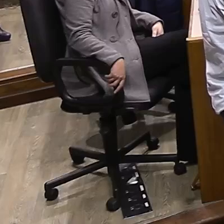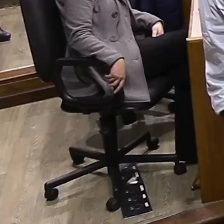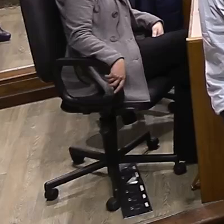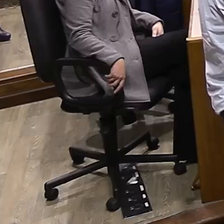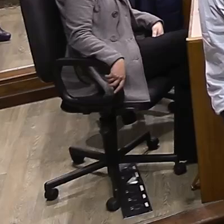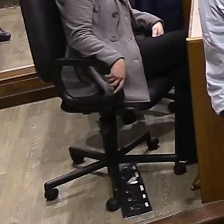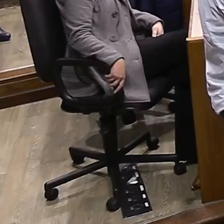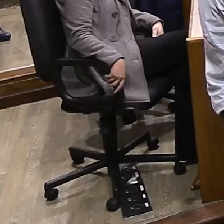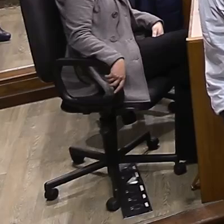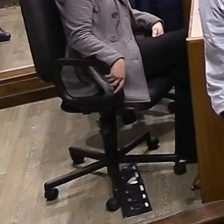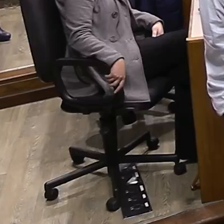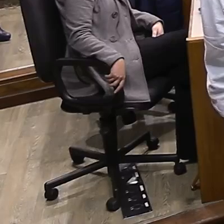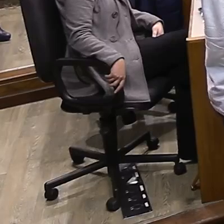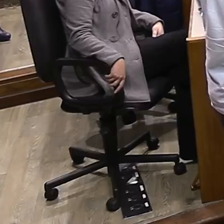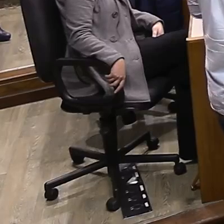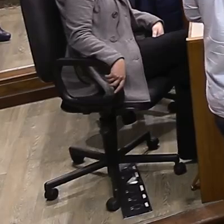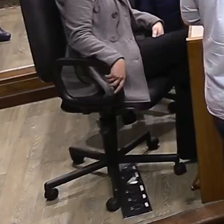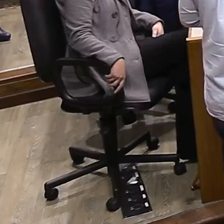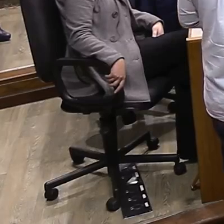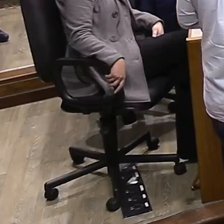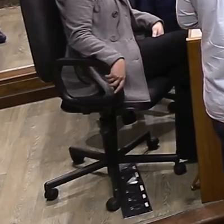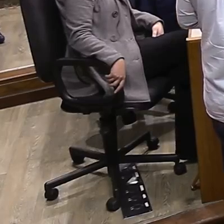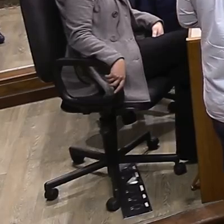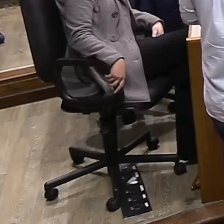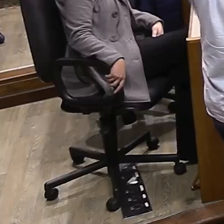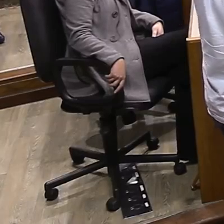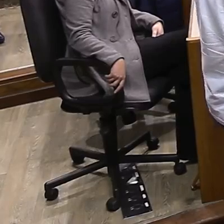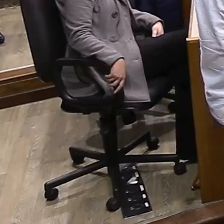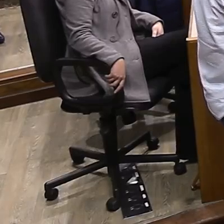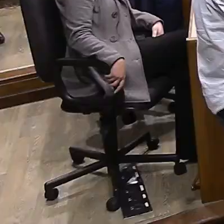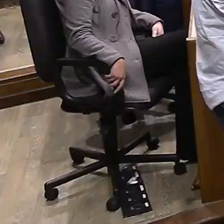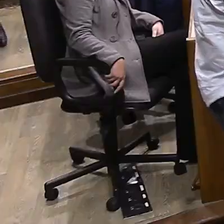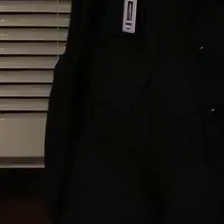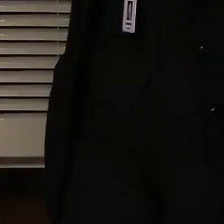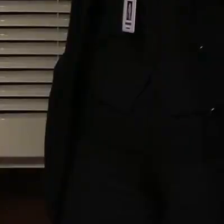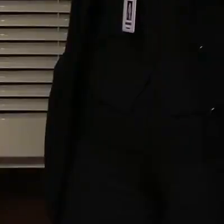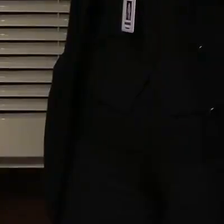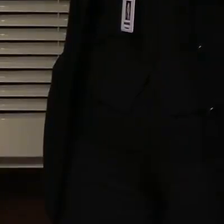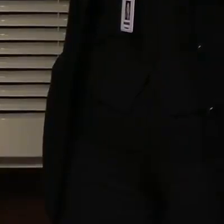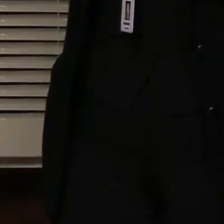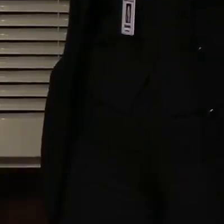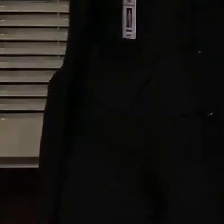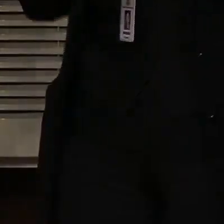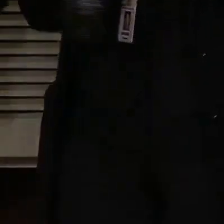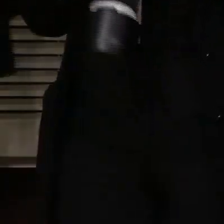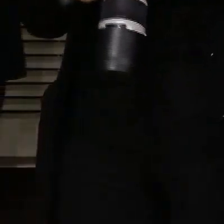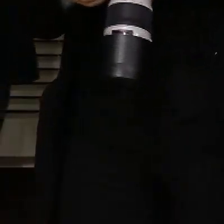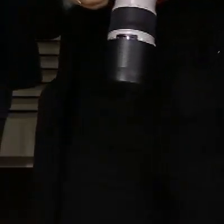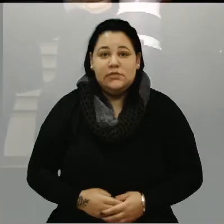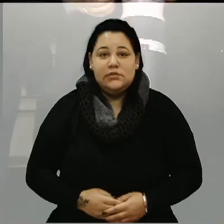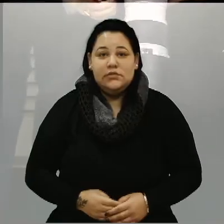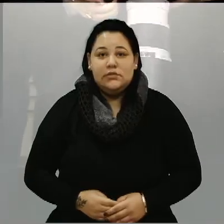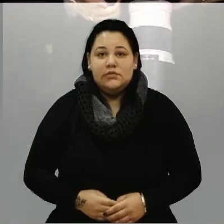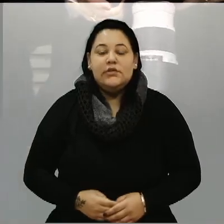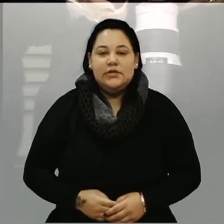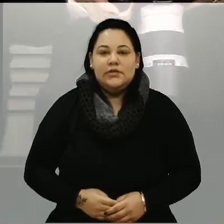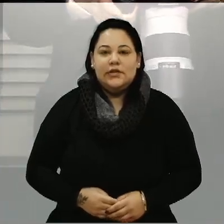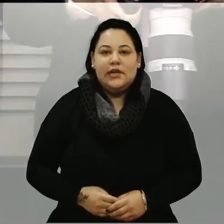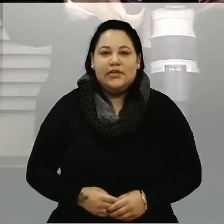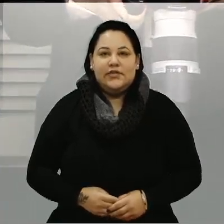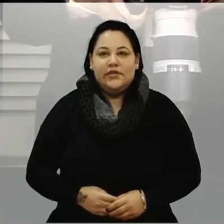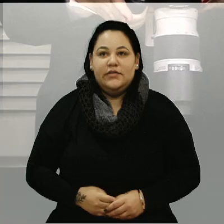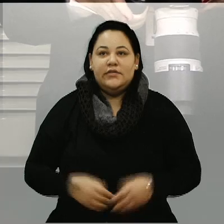nós temos, homens em relação às mulheres, brancos em relação aos negros, jovens em relação aos